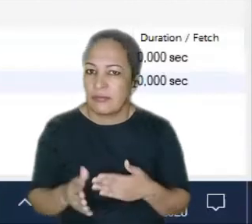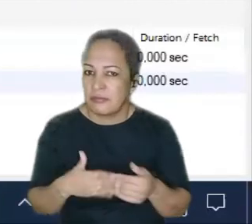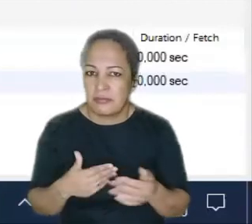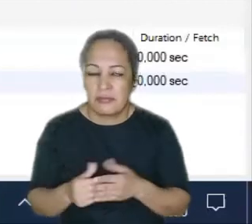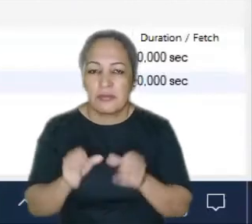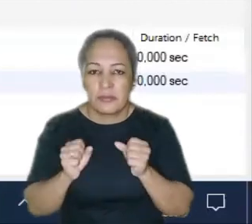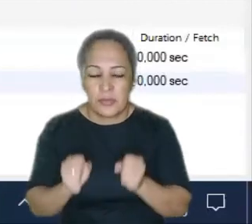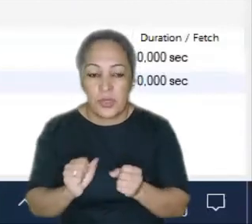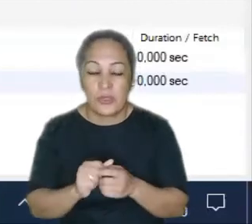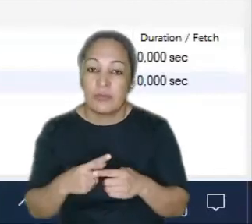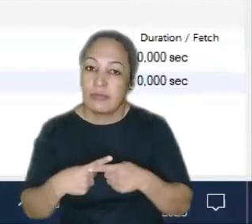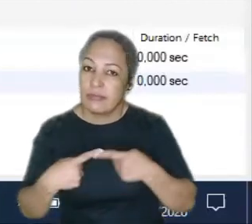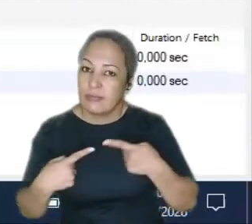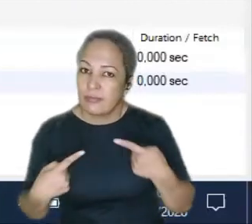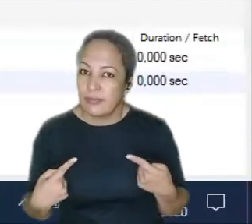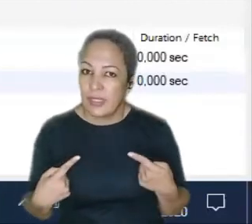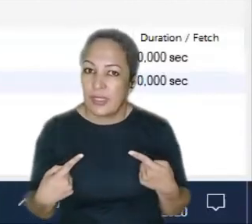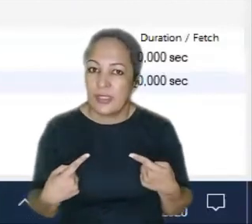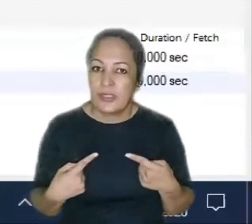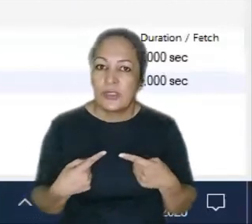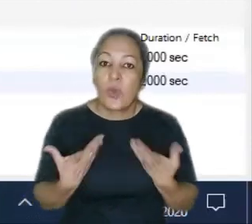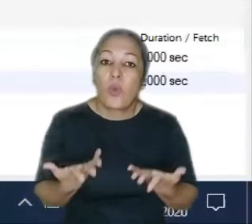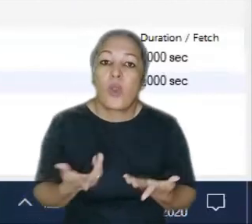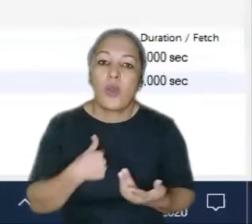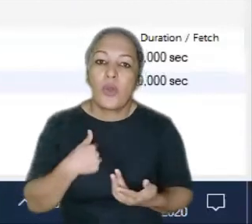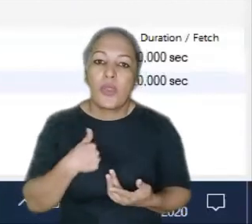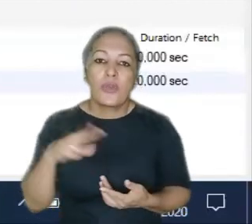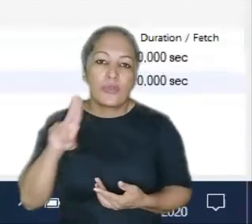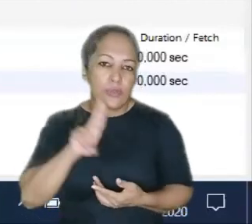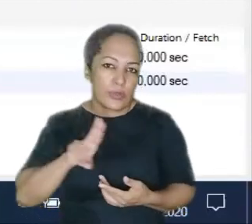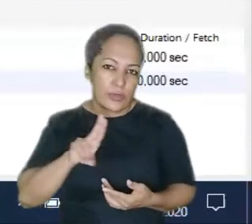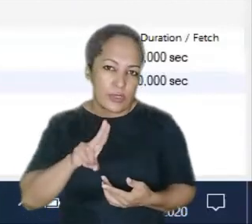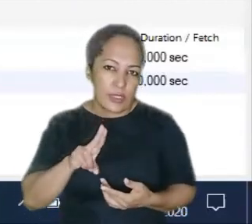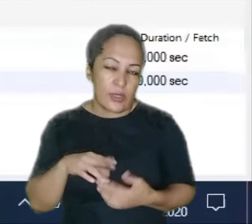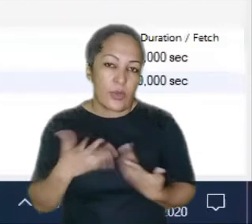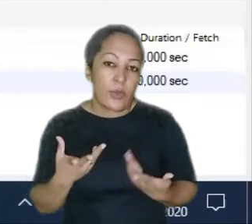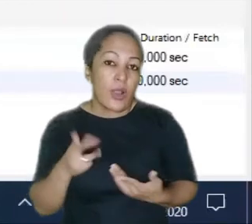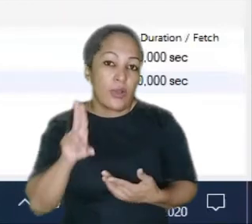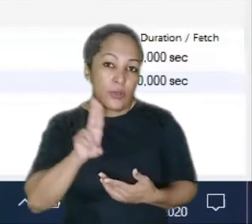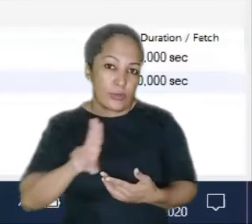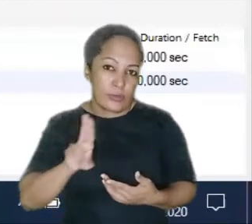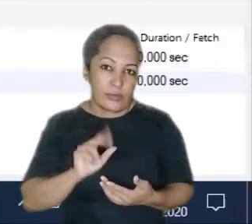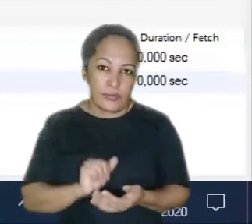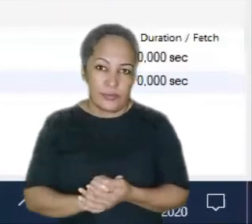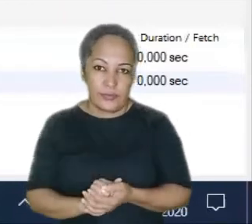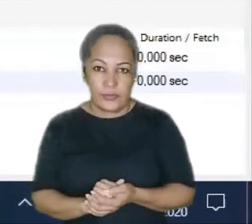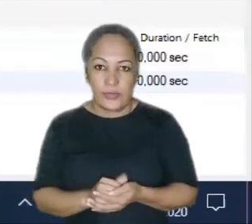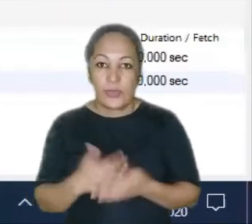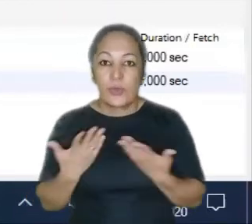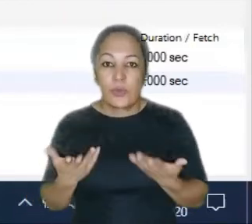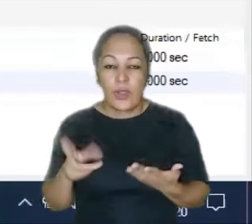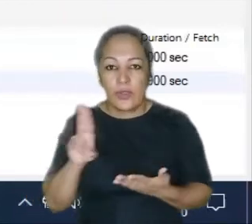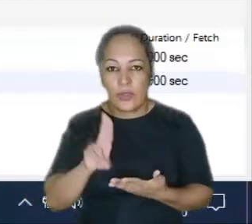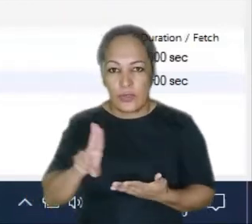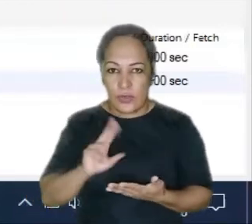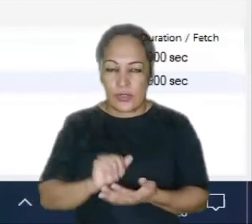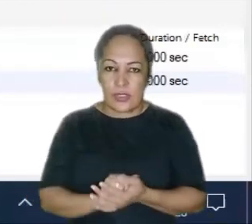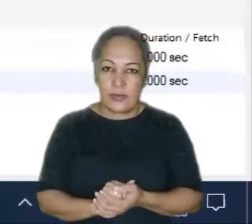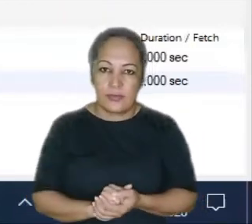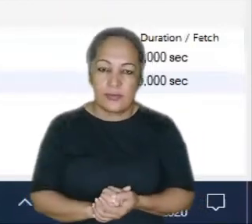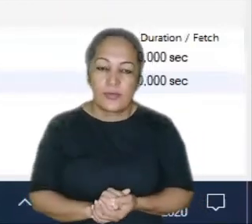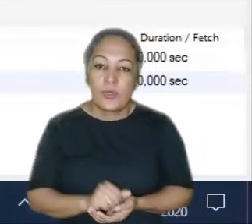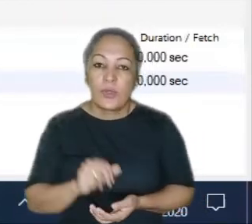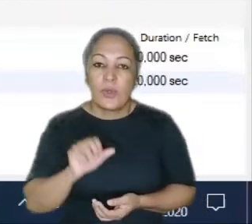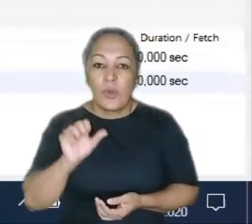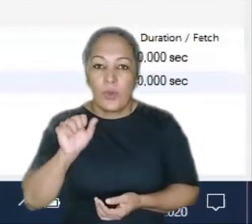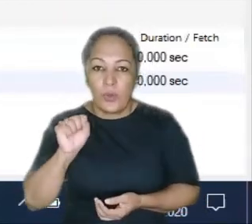Mas, qual eu estou usando? Qual eu vou usar, né? Qual base de dados será usada? O SGBD, ele só usa